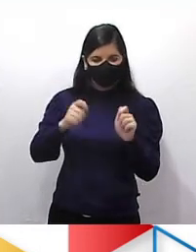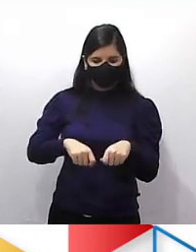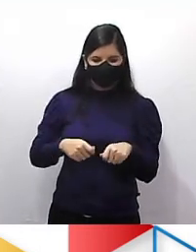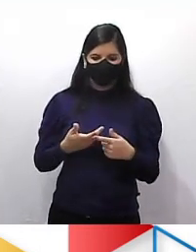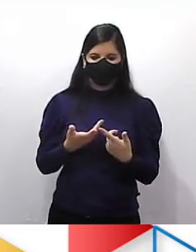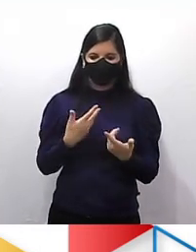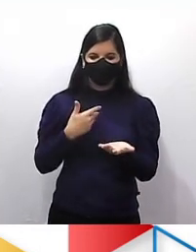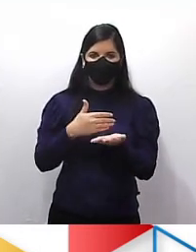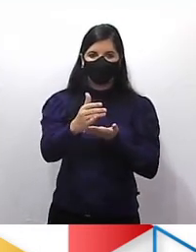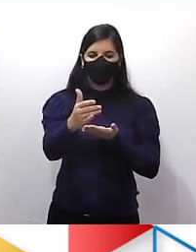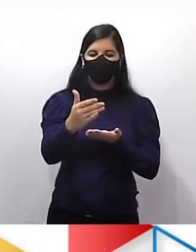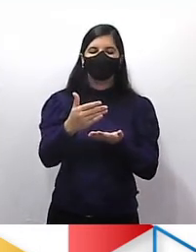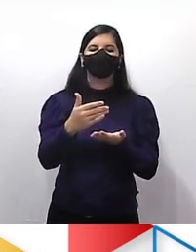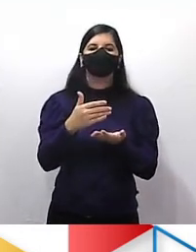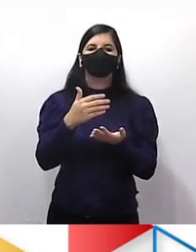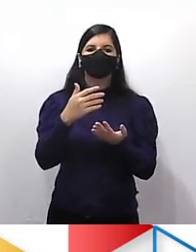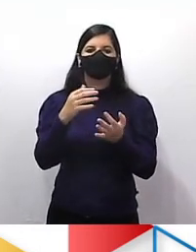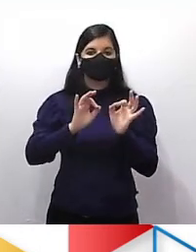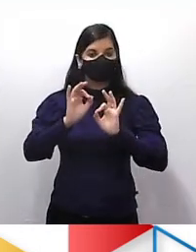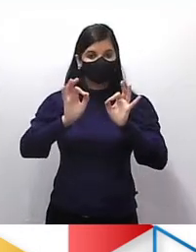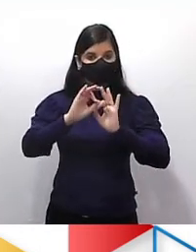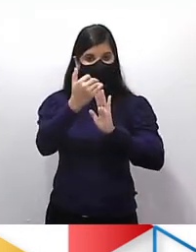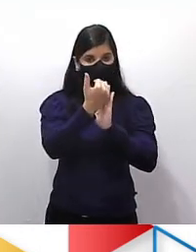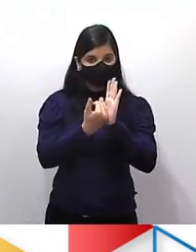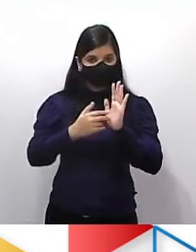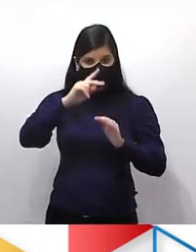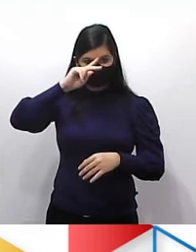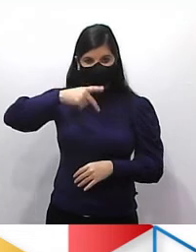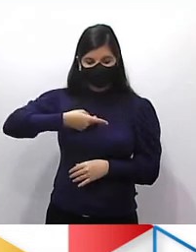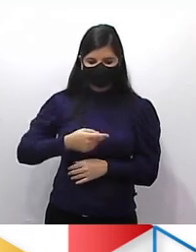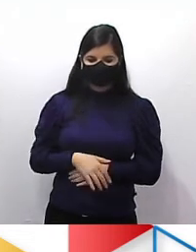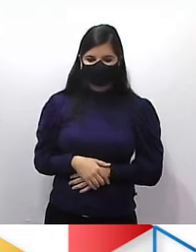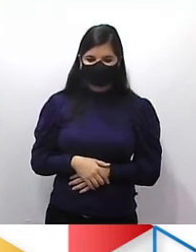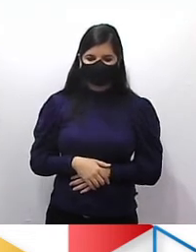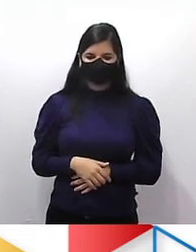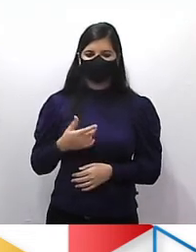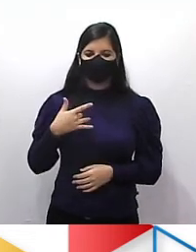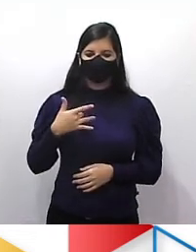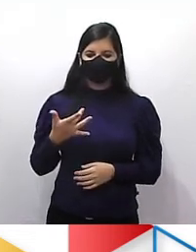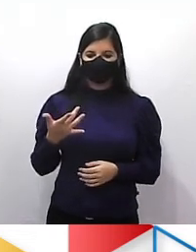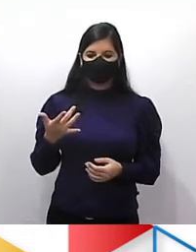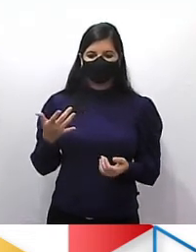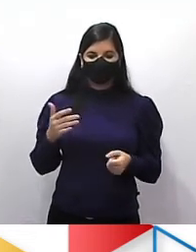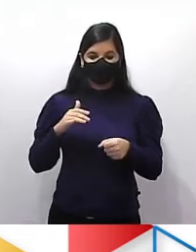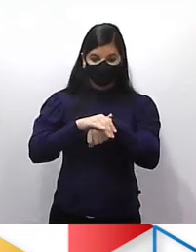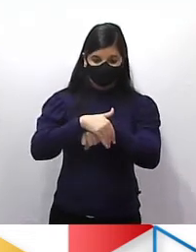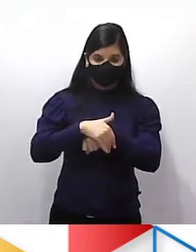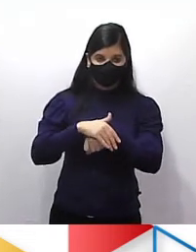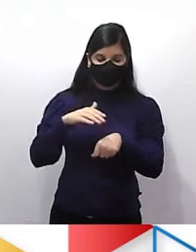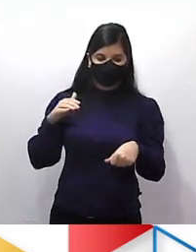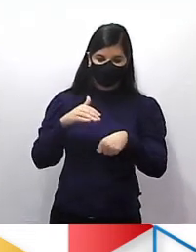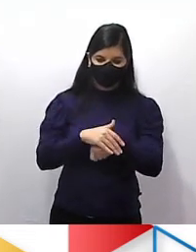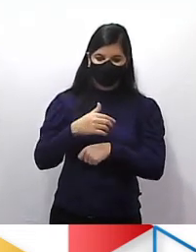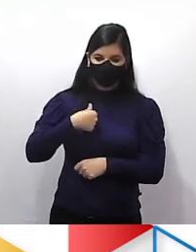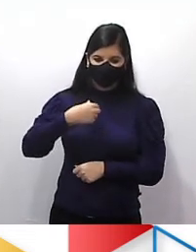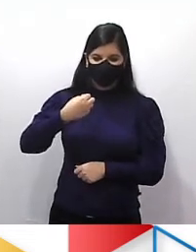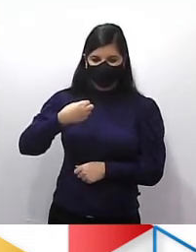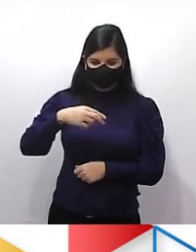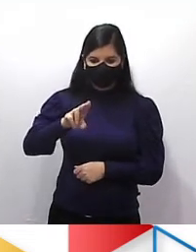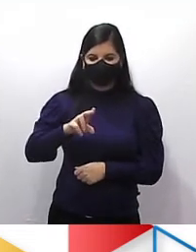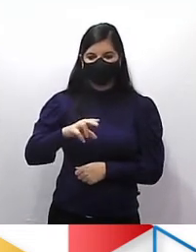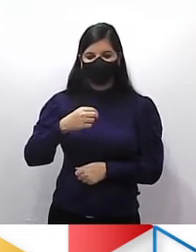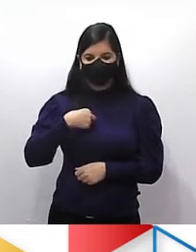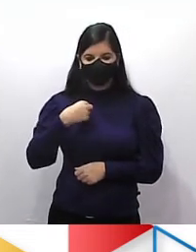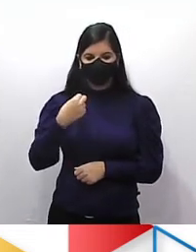para começar a fazer o seu planejamento pessoal. Então, a gente tem aí, ó, I'm going to, então a gente vai para o